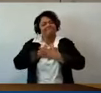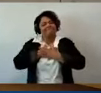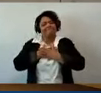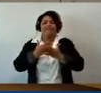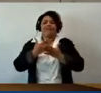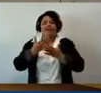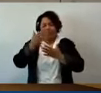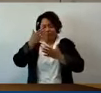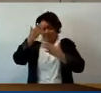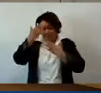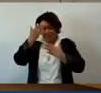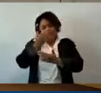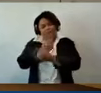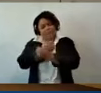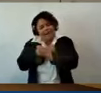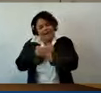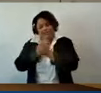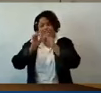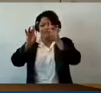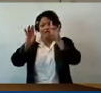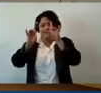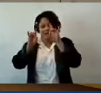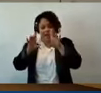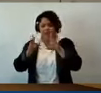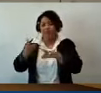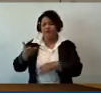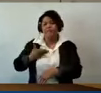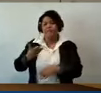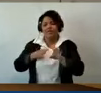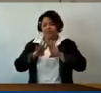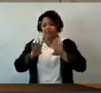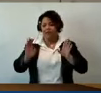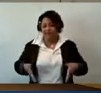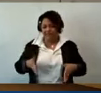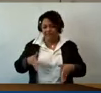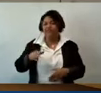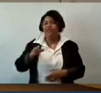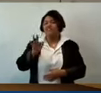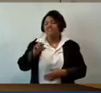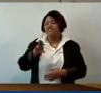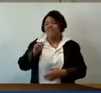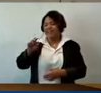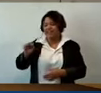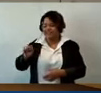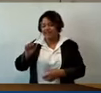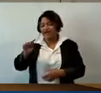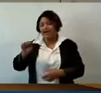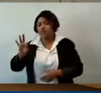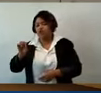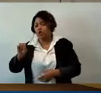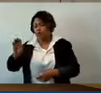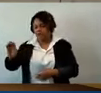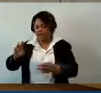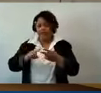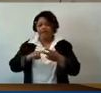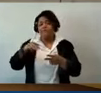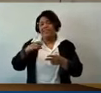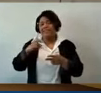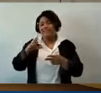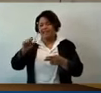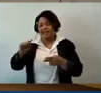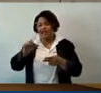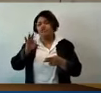colegas de bancada, Fernanda Altoé e Marcela Trópia, que arrebentaram a boca do balão. O Novo realmente fez um